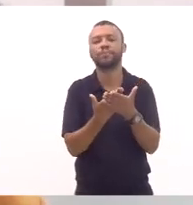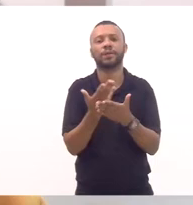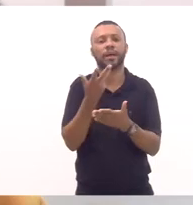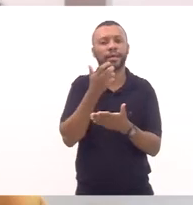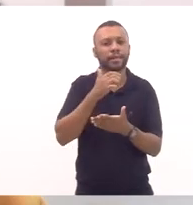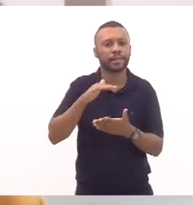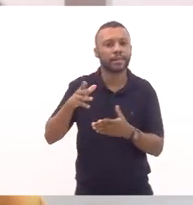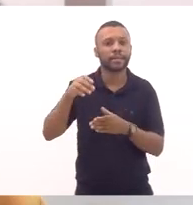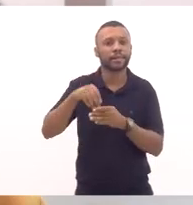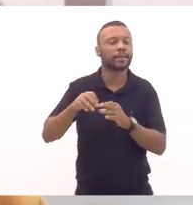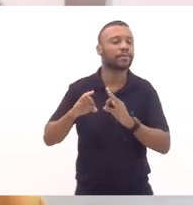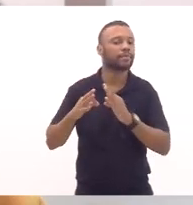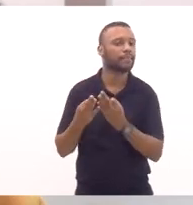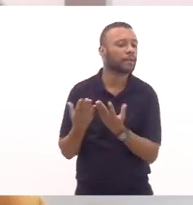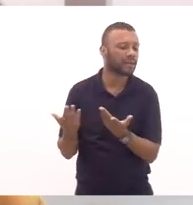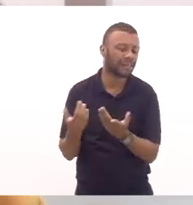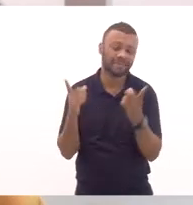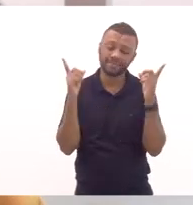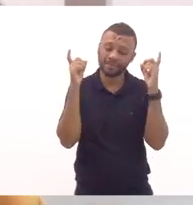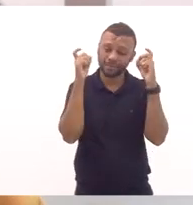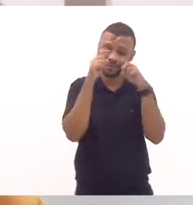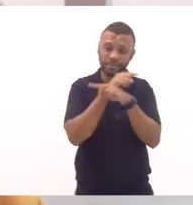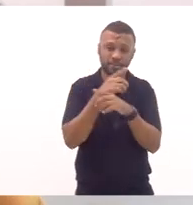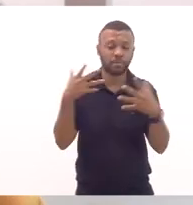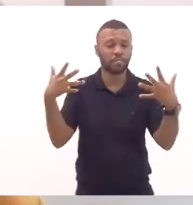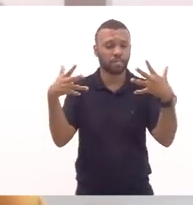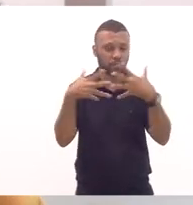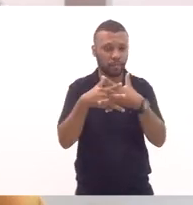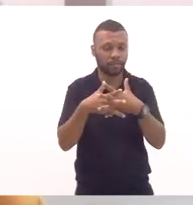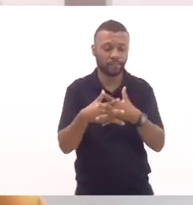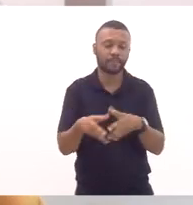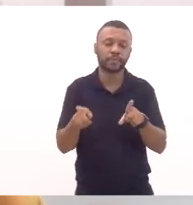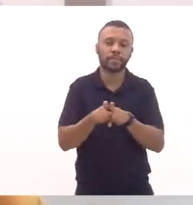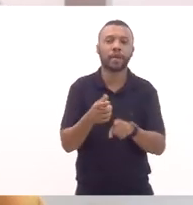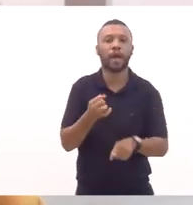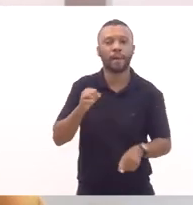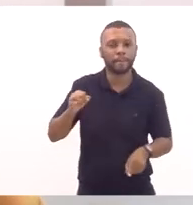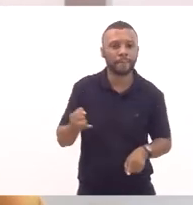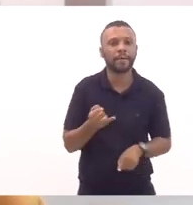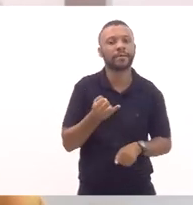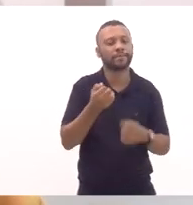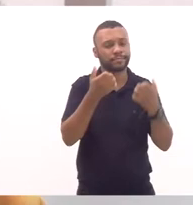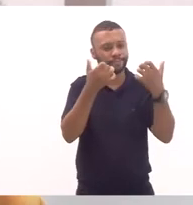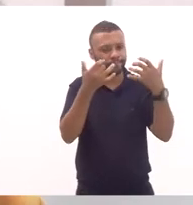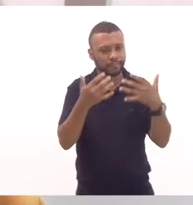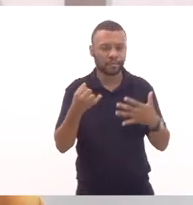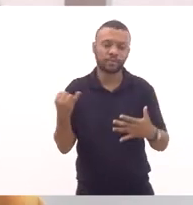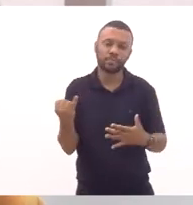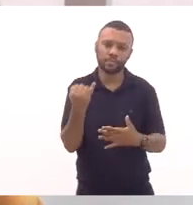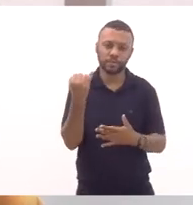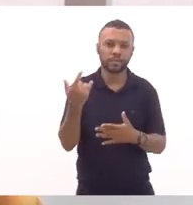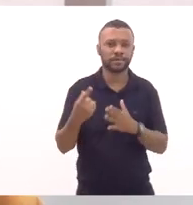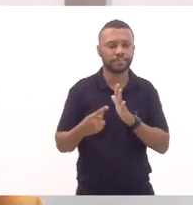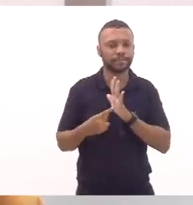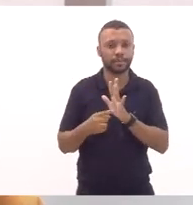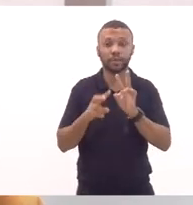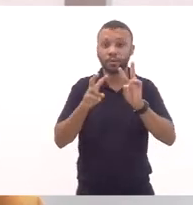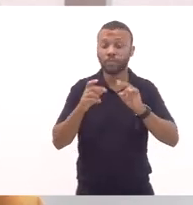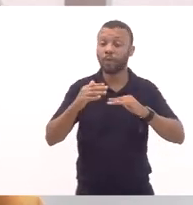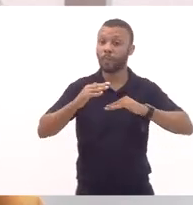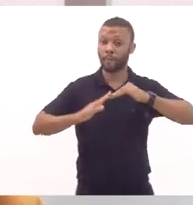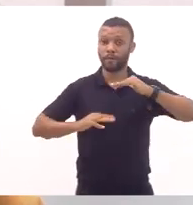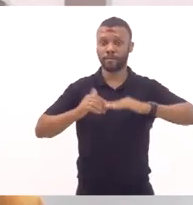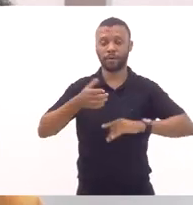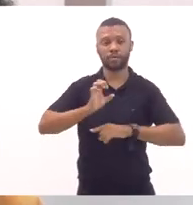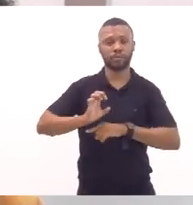muito difícil, isso é muito difícil. Também aproveito para fazer uma importante inclusão aqui dos profissionais de saúde do